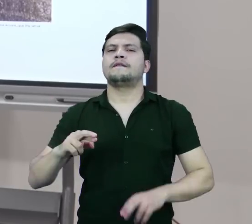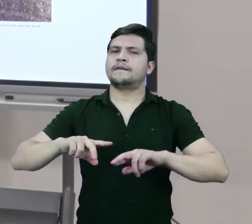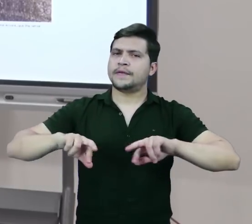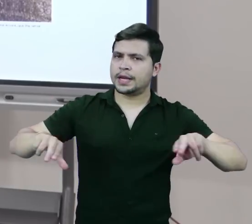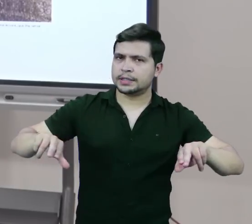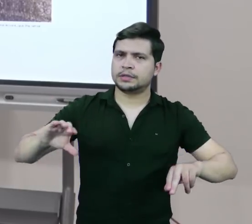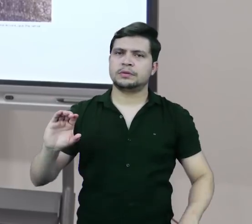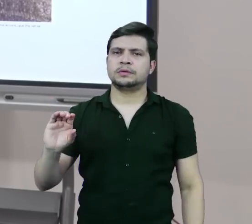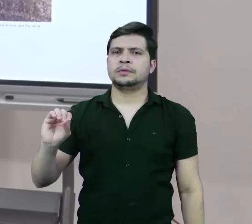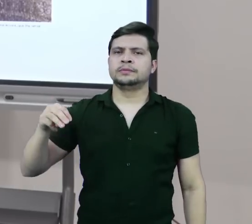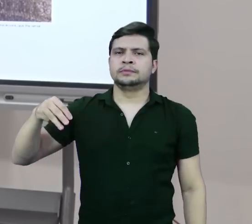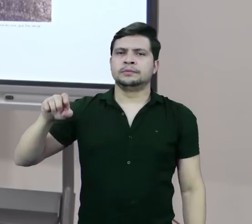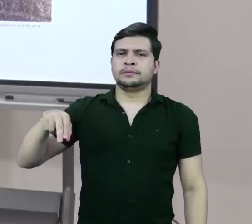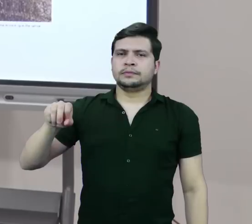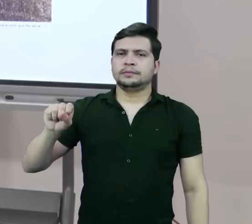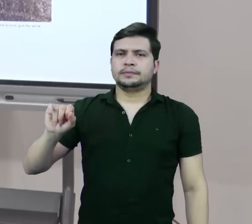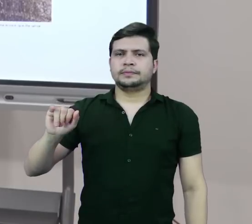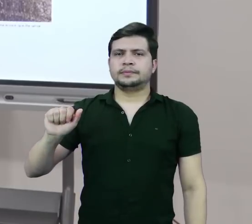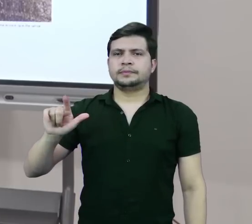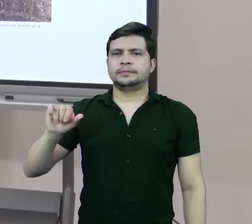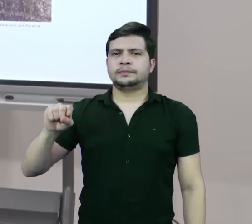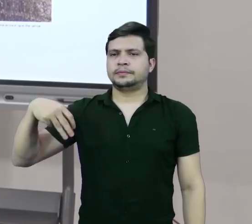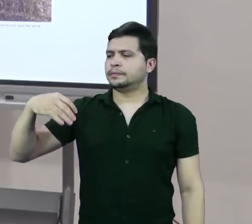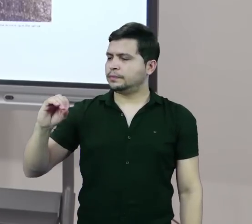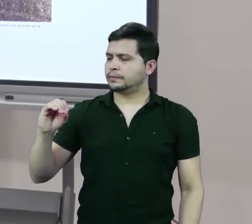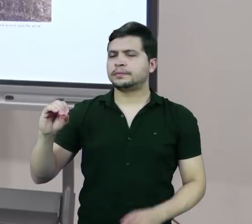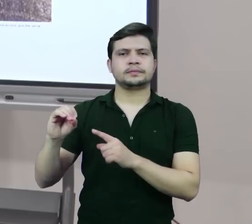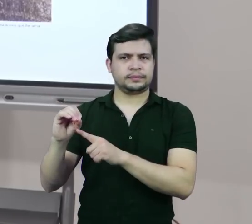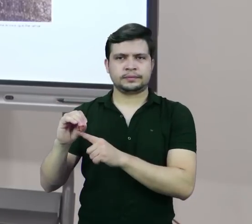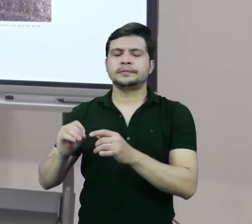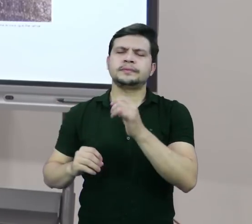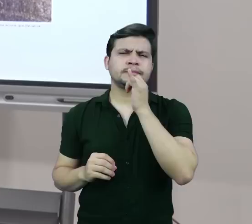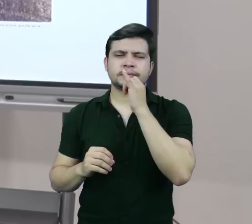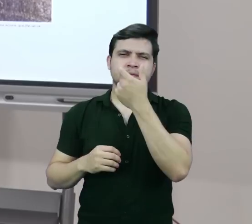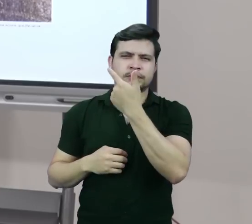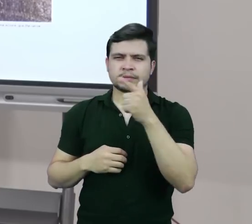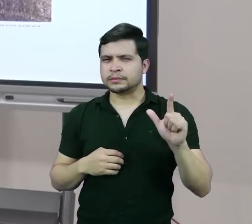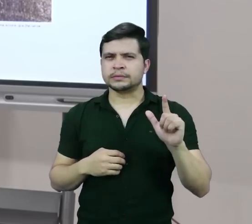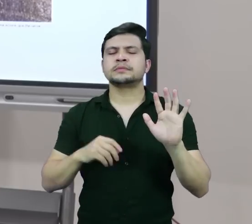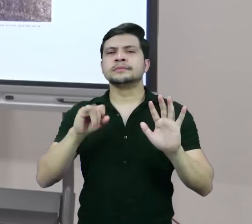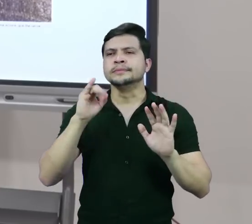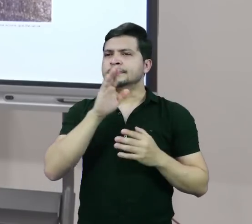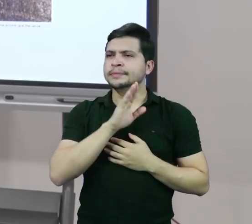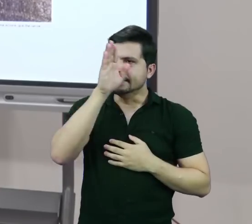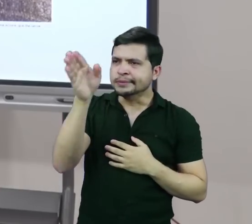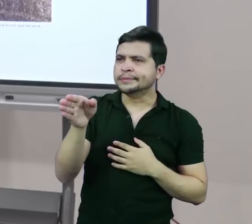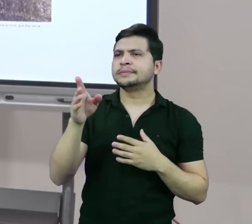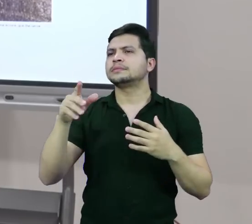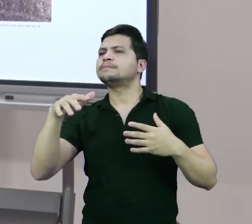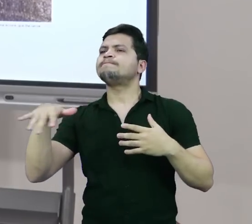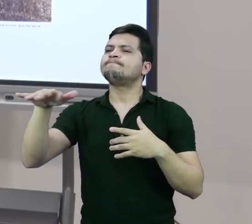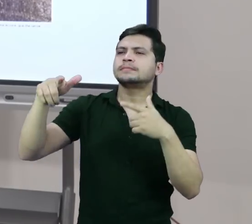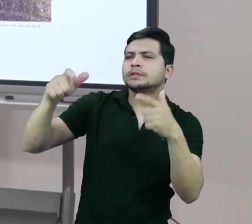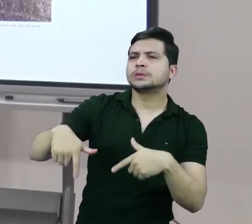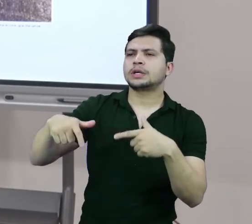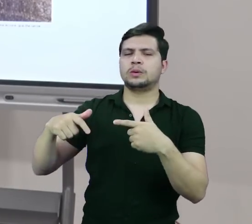variações do comensalismo. O que é a foresia? Sabe quando você vai, né, para uma região de mata, de